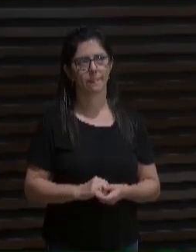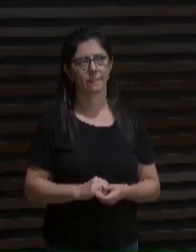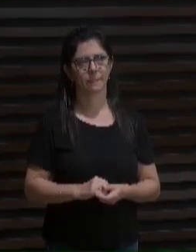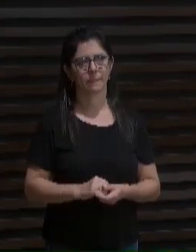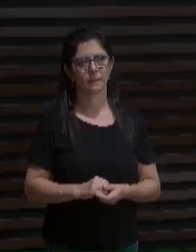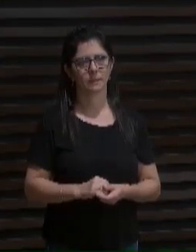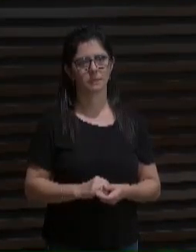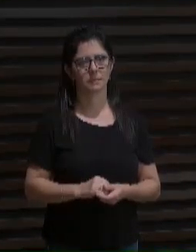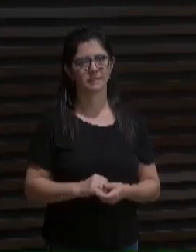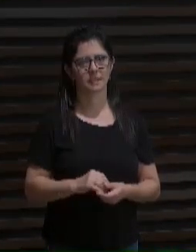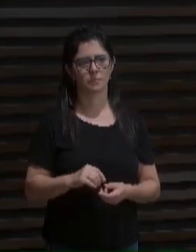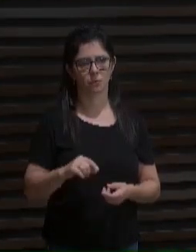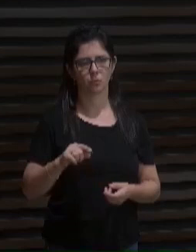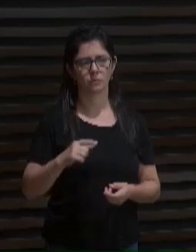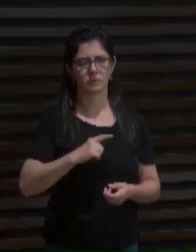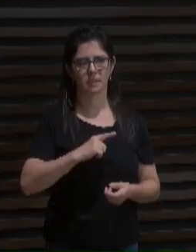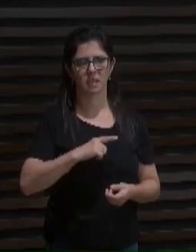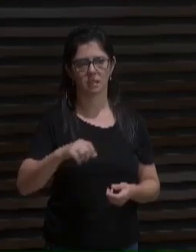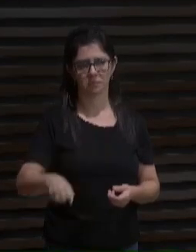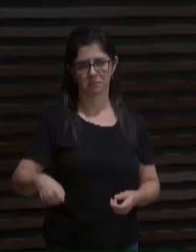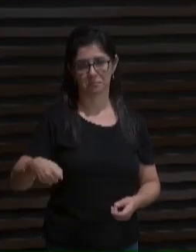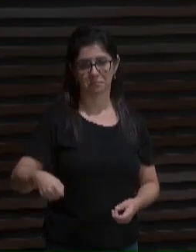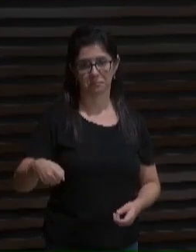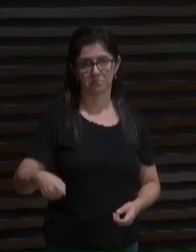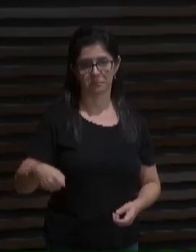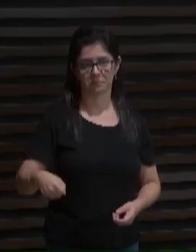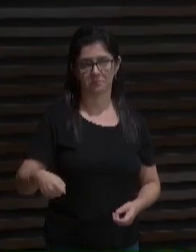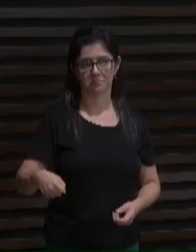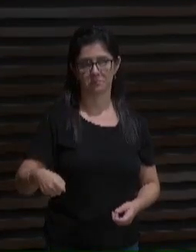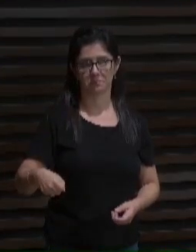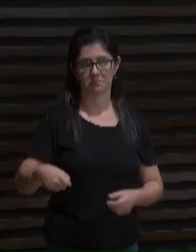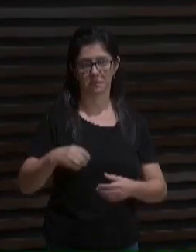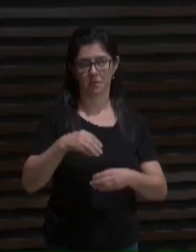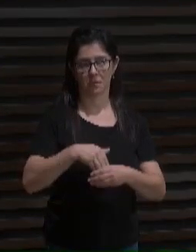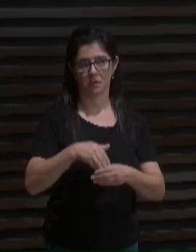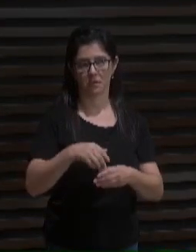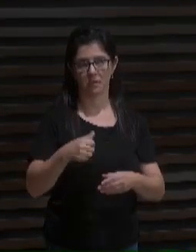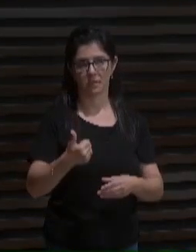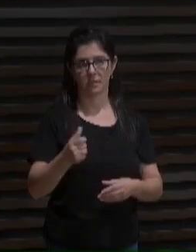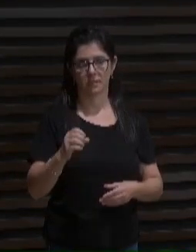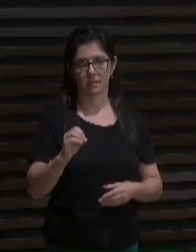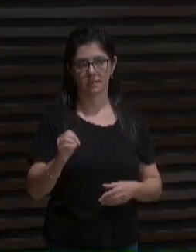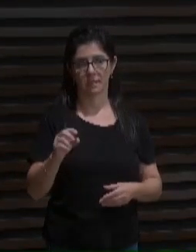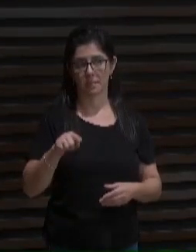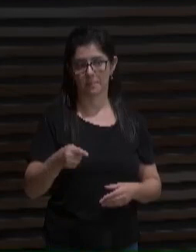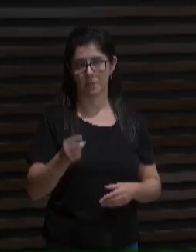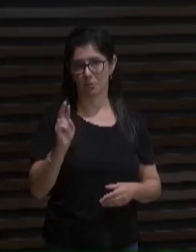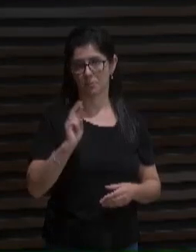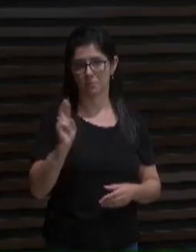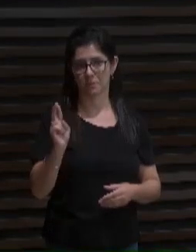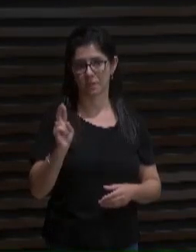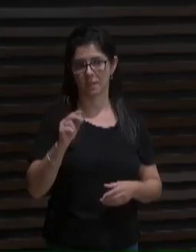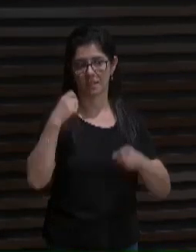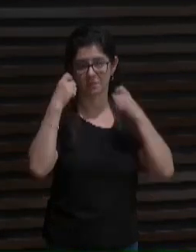reais na valise, preocupado porque vai atravessar a Praça da Sé, em São Paulo. E